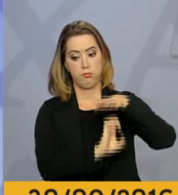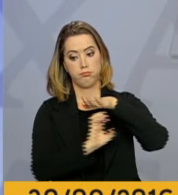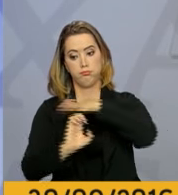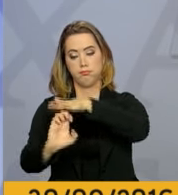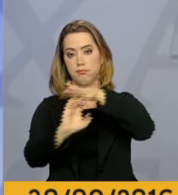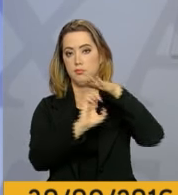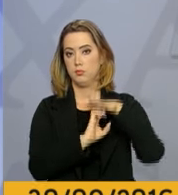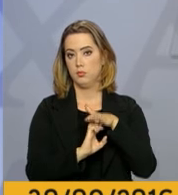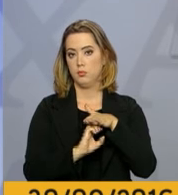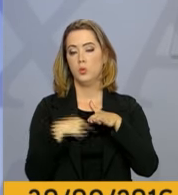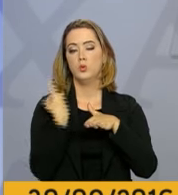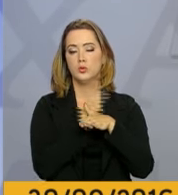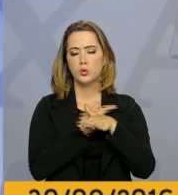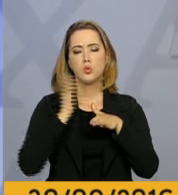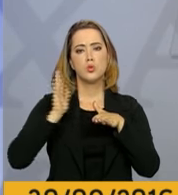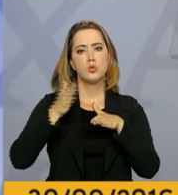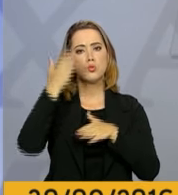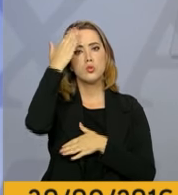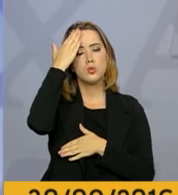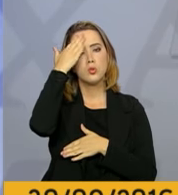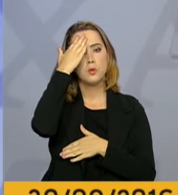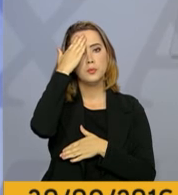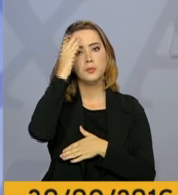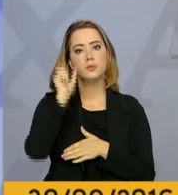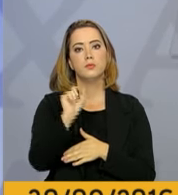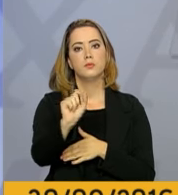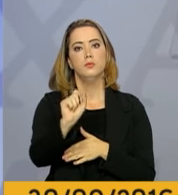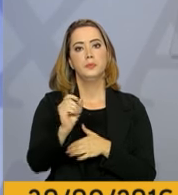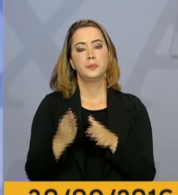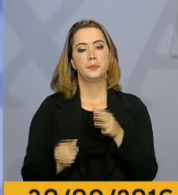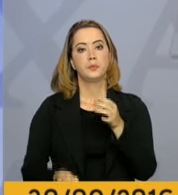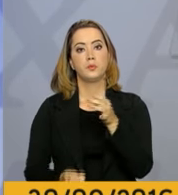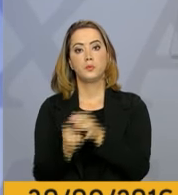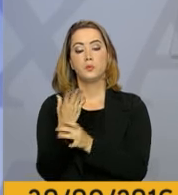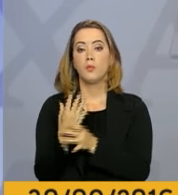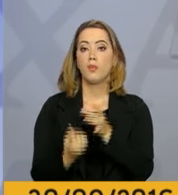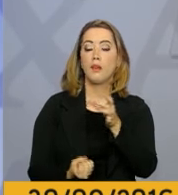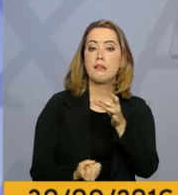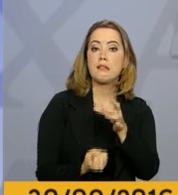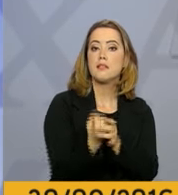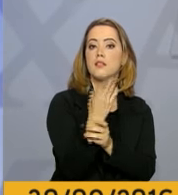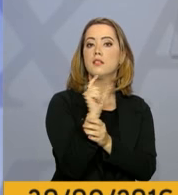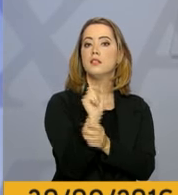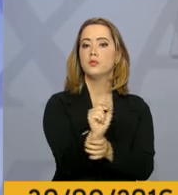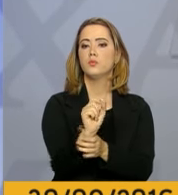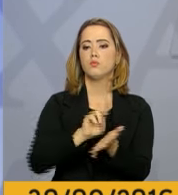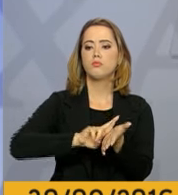sabemos, é um criador de prosperidade.